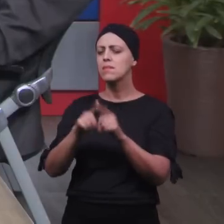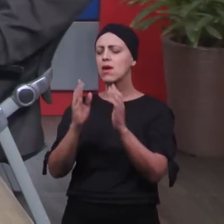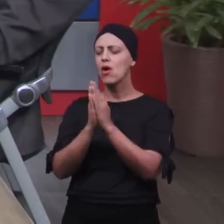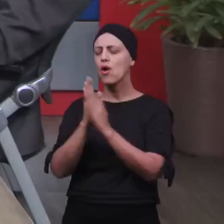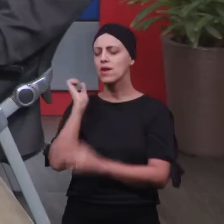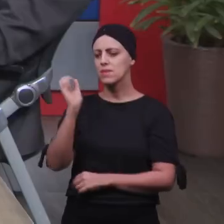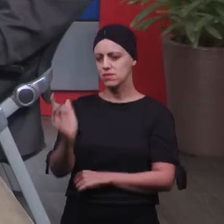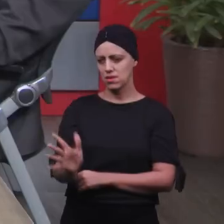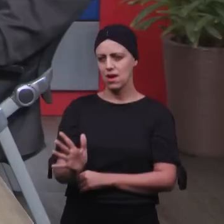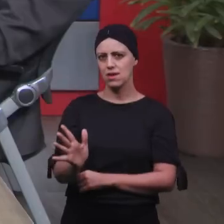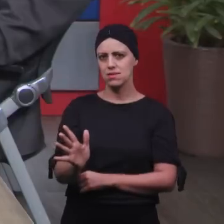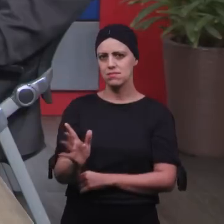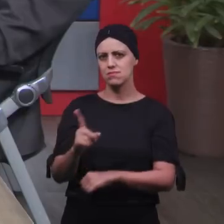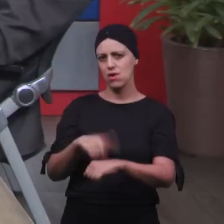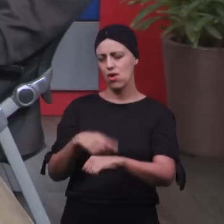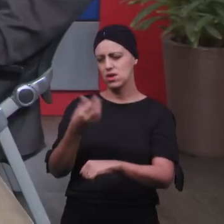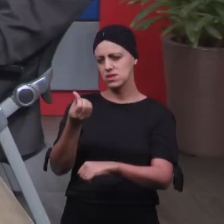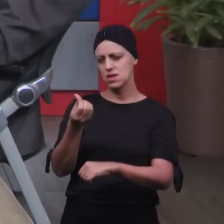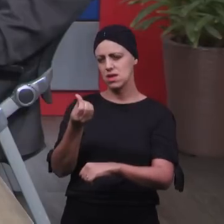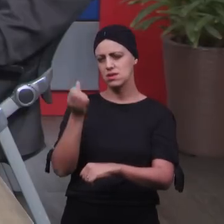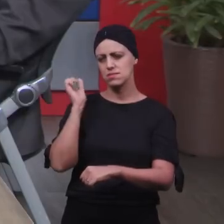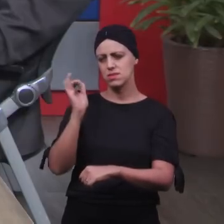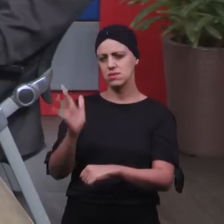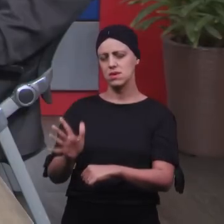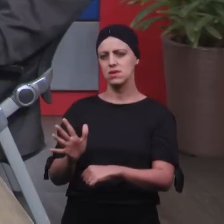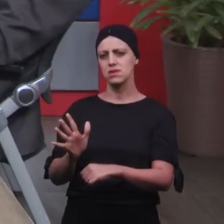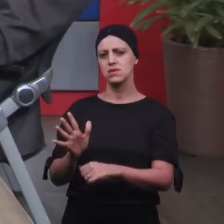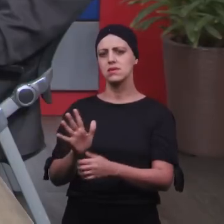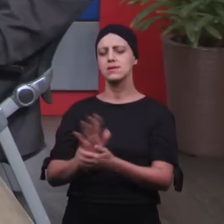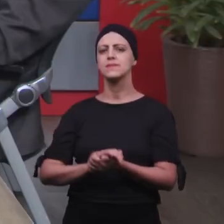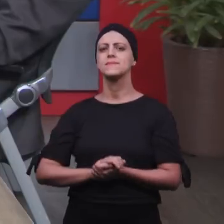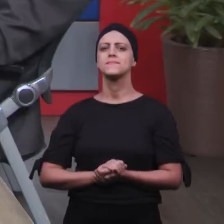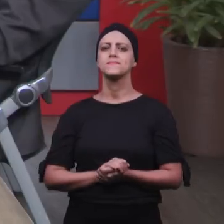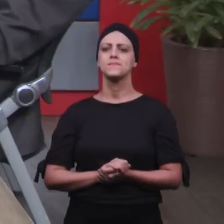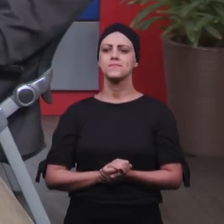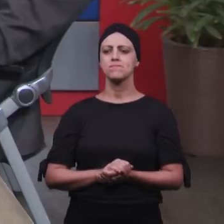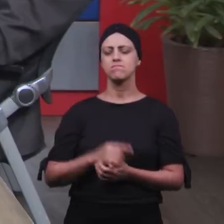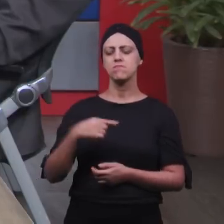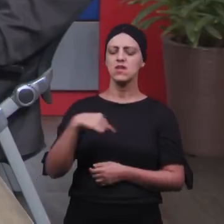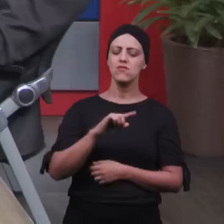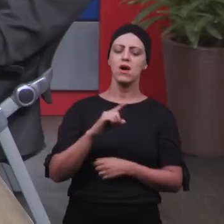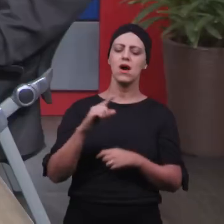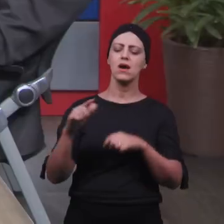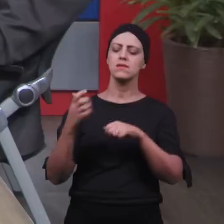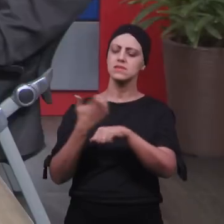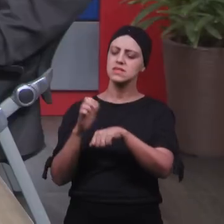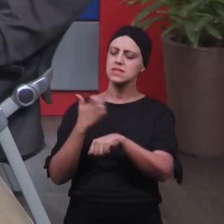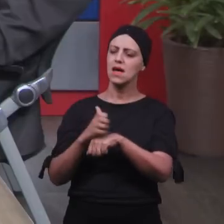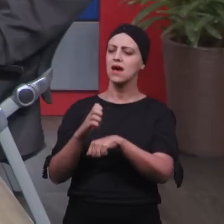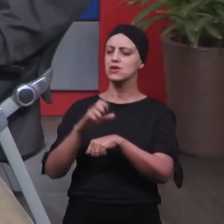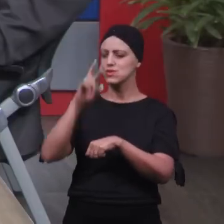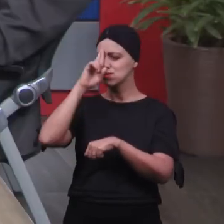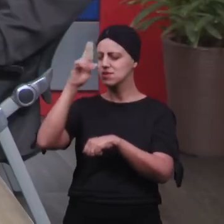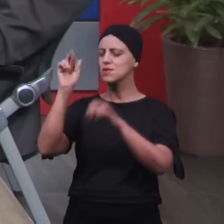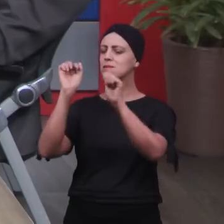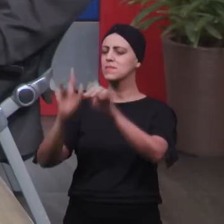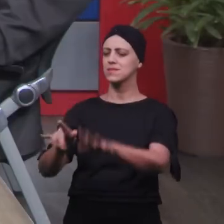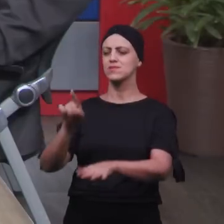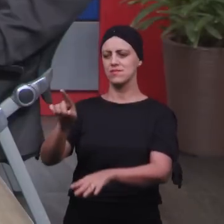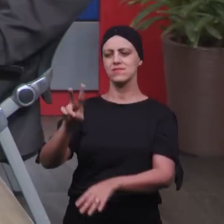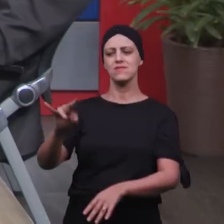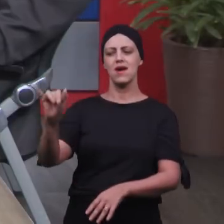A madrugada é 6 horas, você faz a madrugada e lá você vai para o seu estágio e eu tenho certeza que o Senhor vai te dar uma bênção. Aí ela